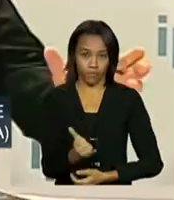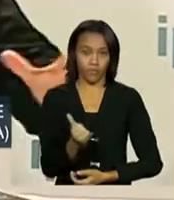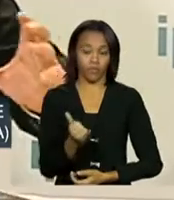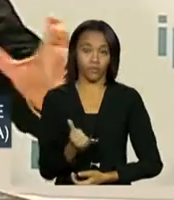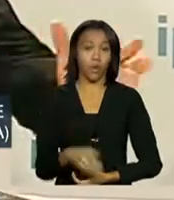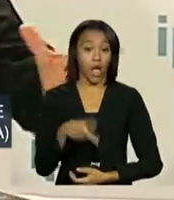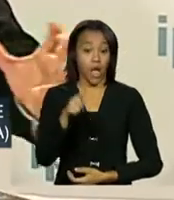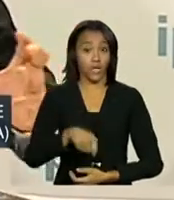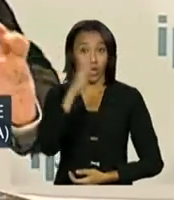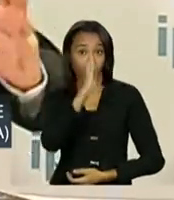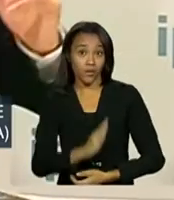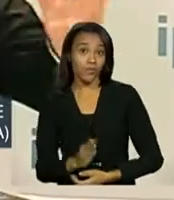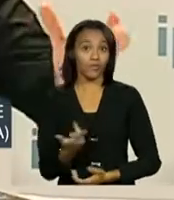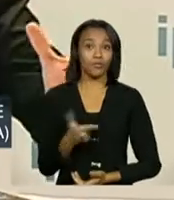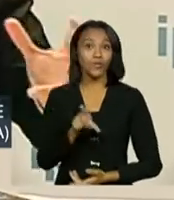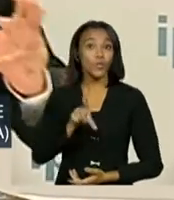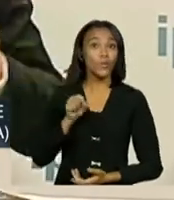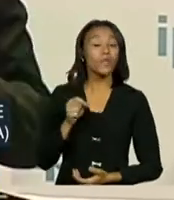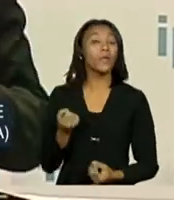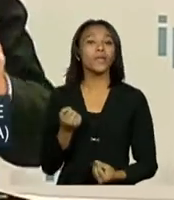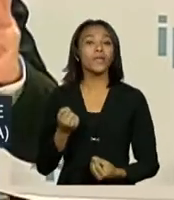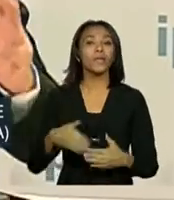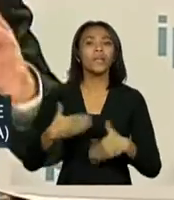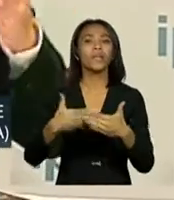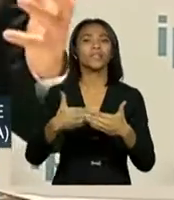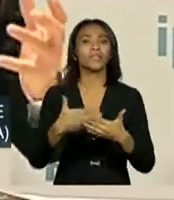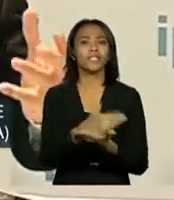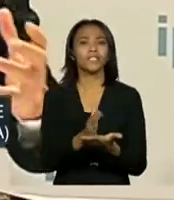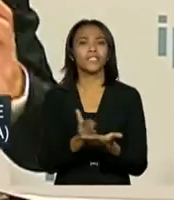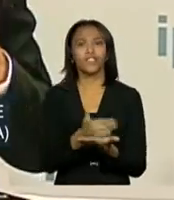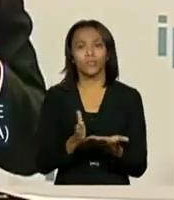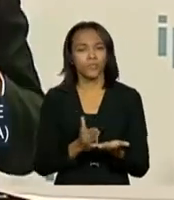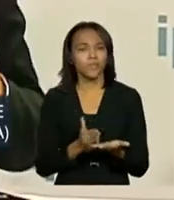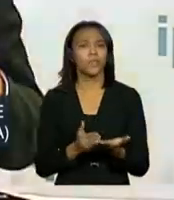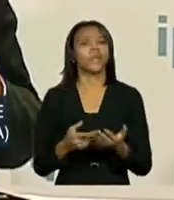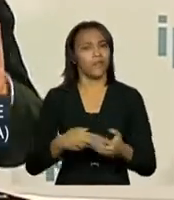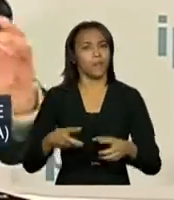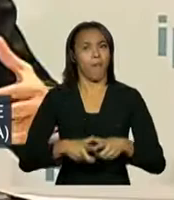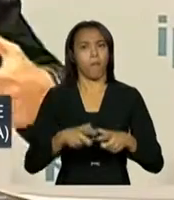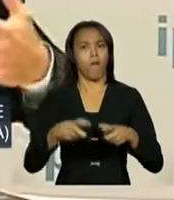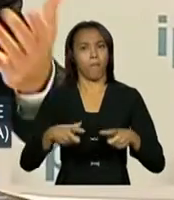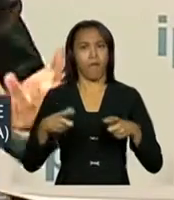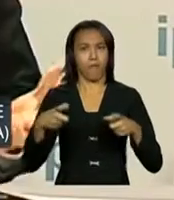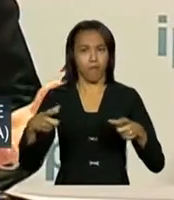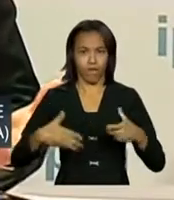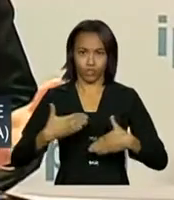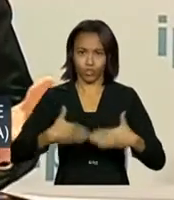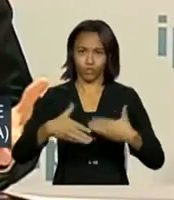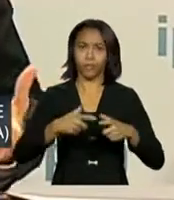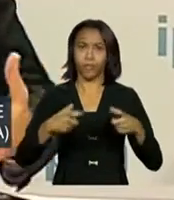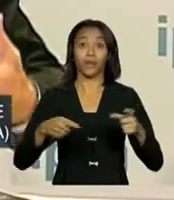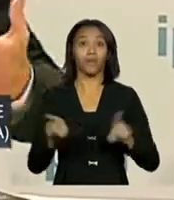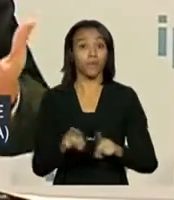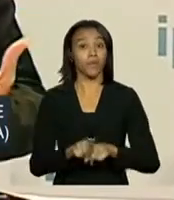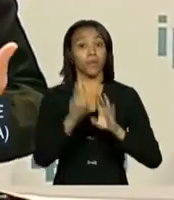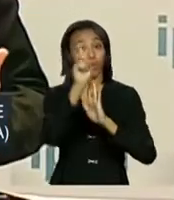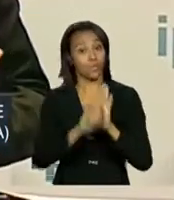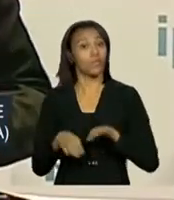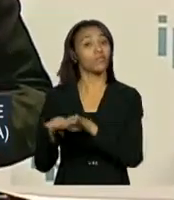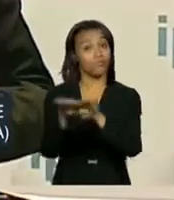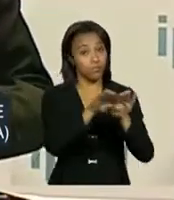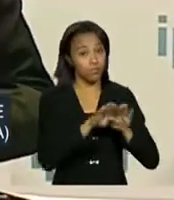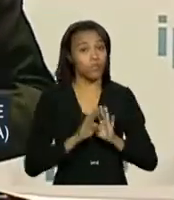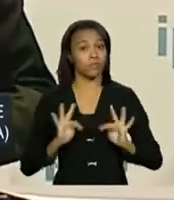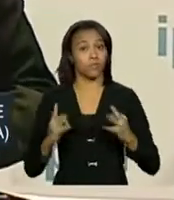O Brasil não tem feito escolhas entre crescer e distribuir. Ele cresce distribuindo renda e com democracia ao mesmo